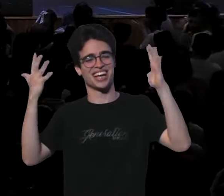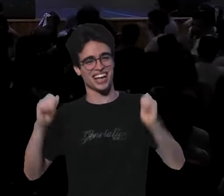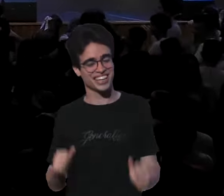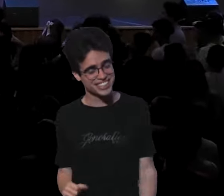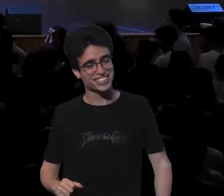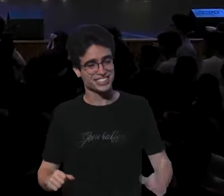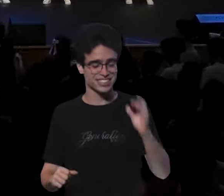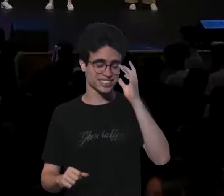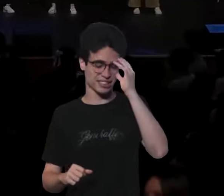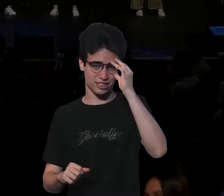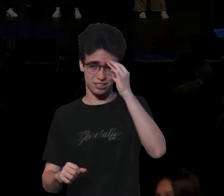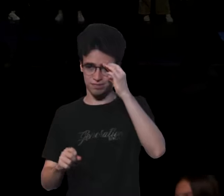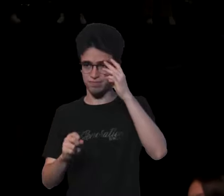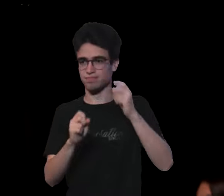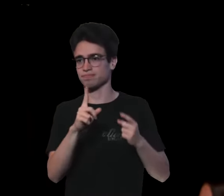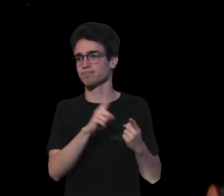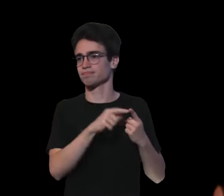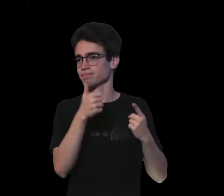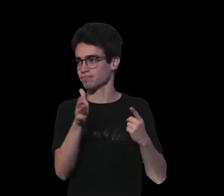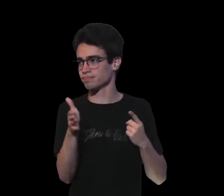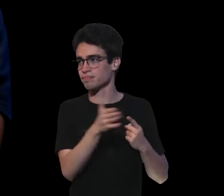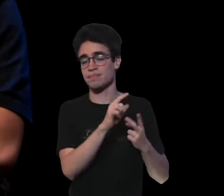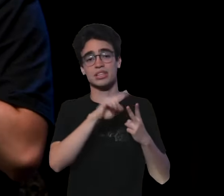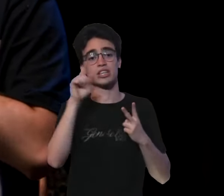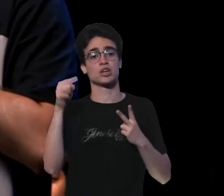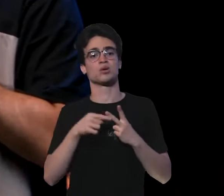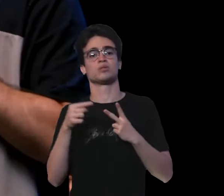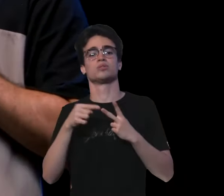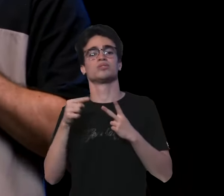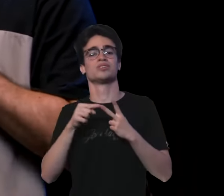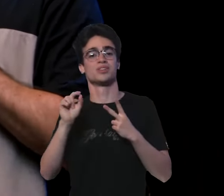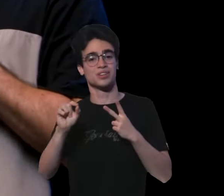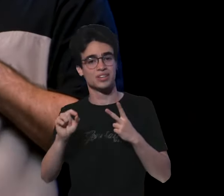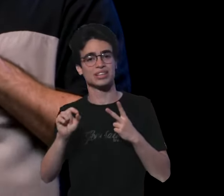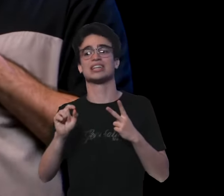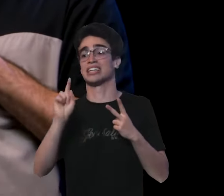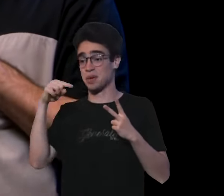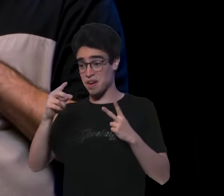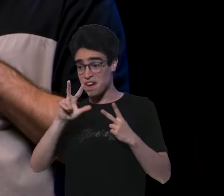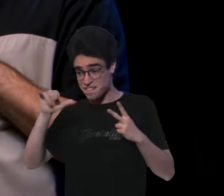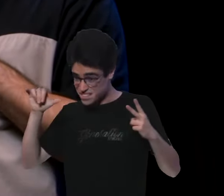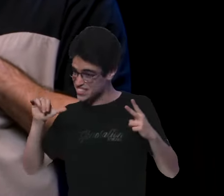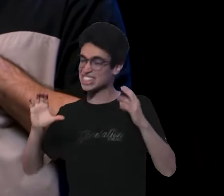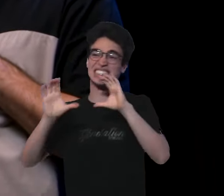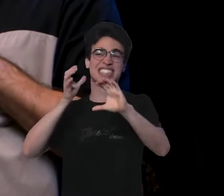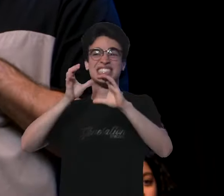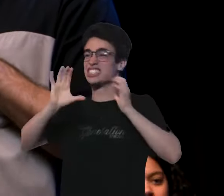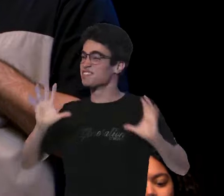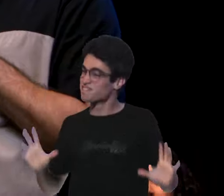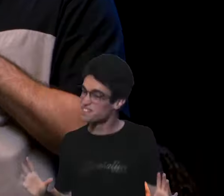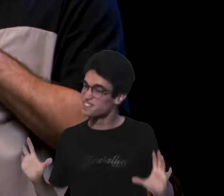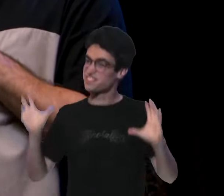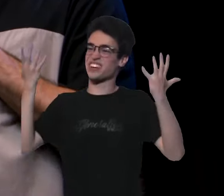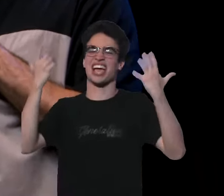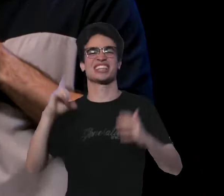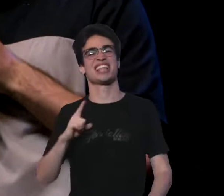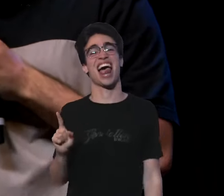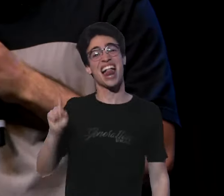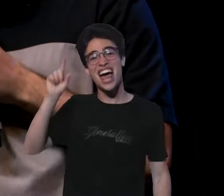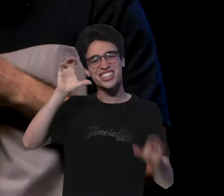Segundo motivo de oração. E aí nós vamos cantar mais uma com festa lá no alto, porque vai ter festa no céu.